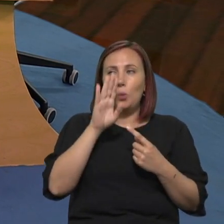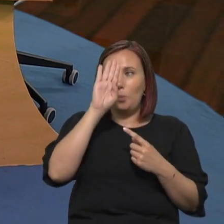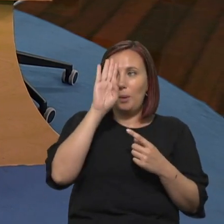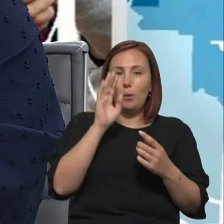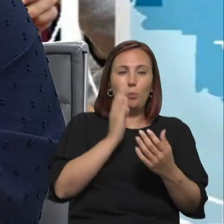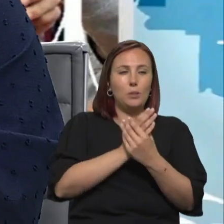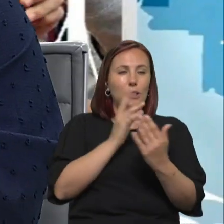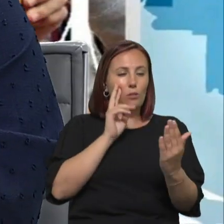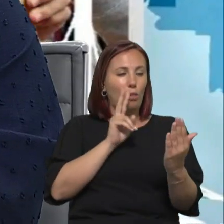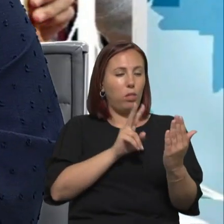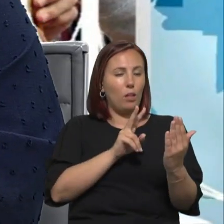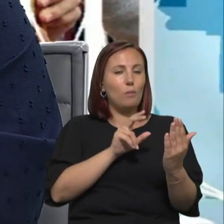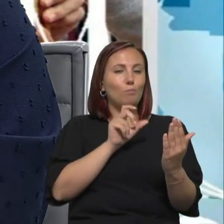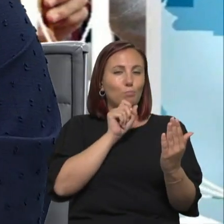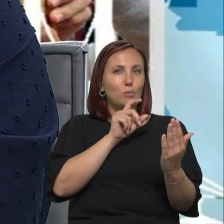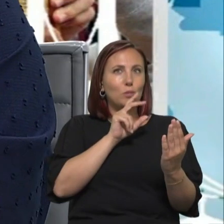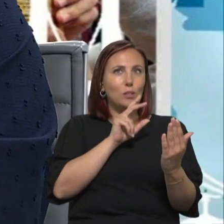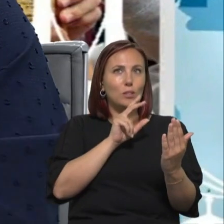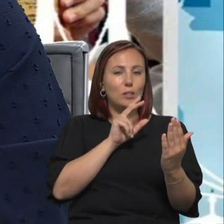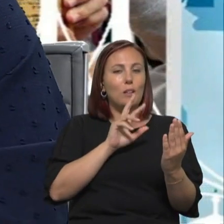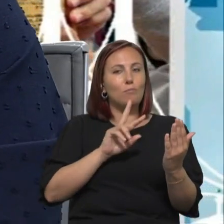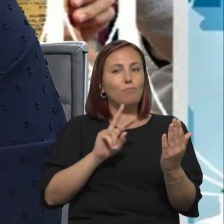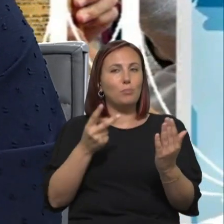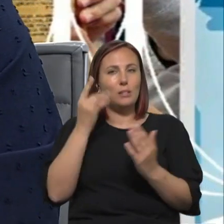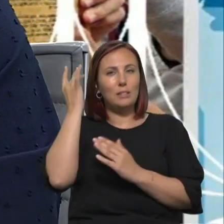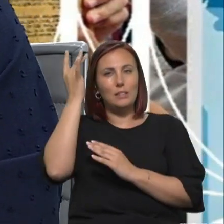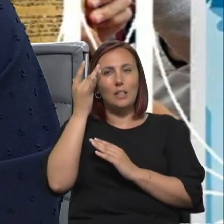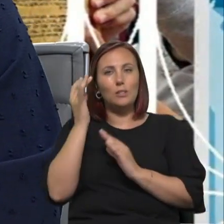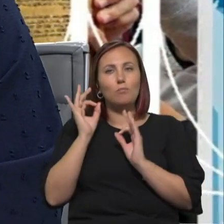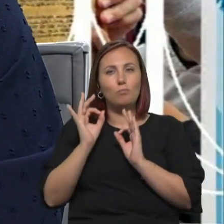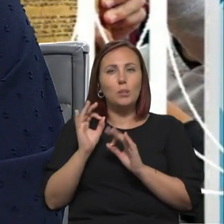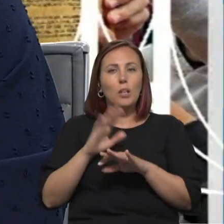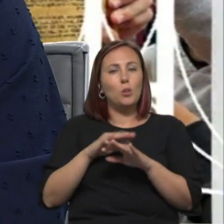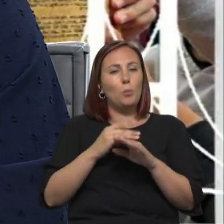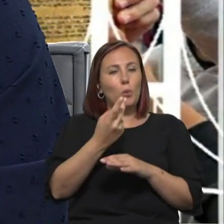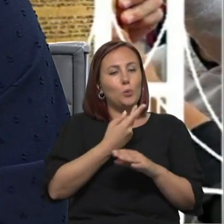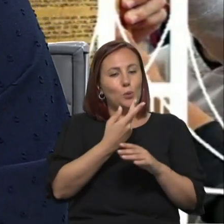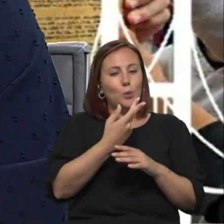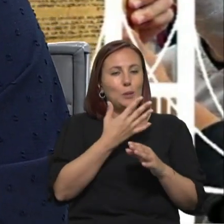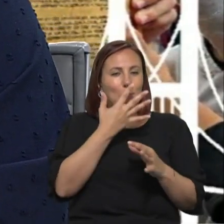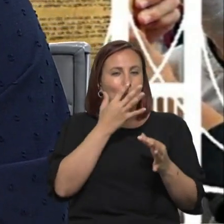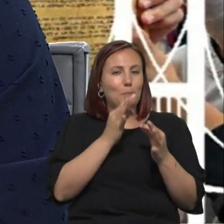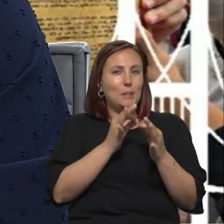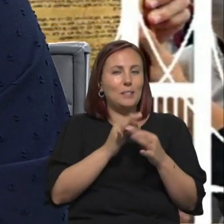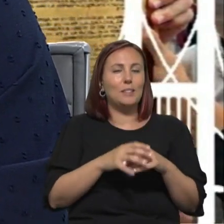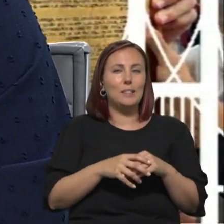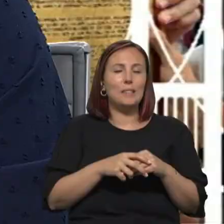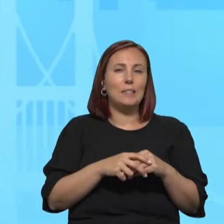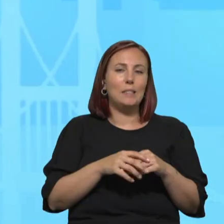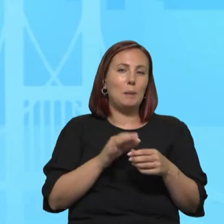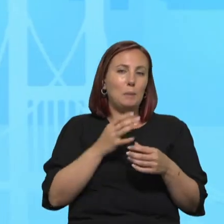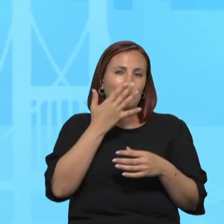processo, provavelmente fará do Padre Cruz santo, não é? Porque há, de facto, uma identificação próxima entre eles. Vamos aguardar e